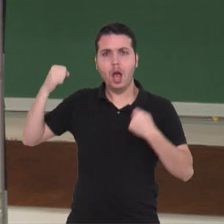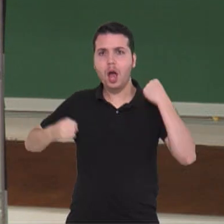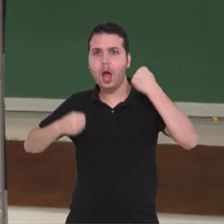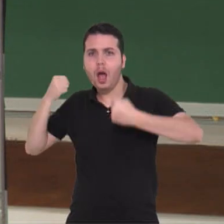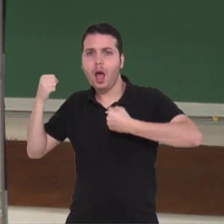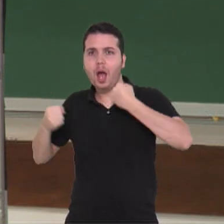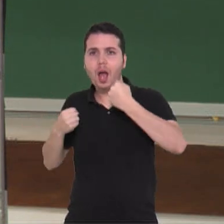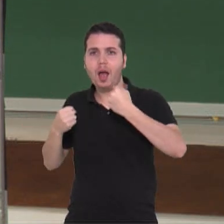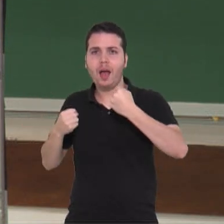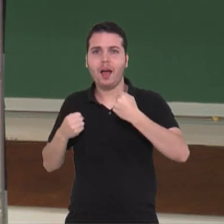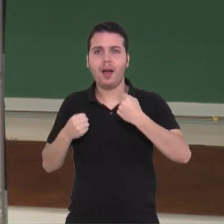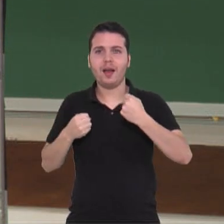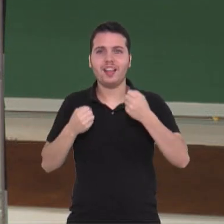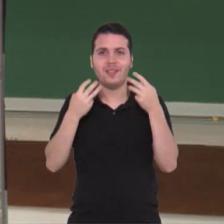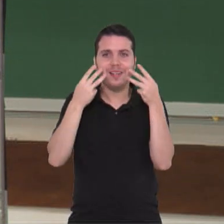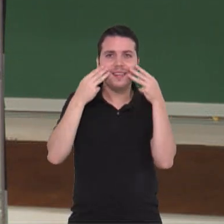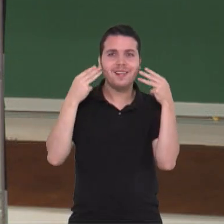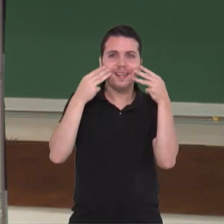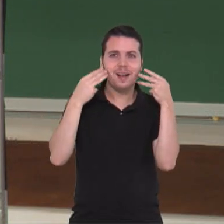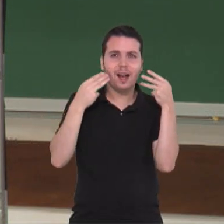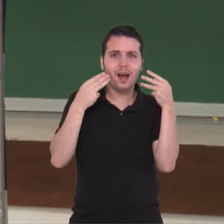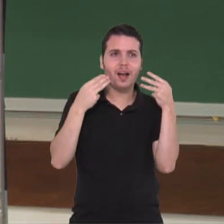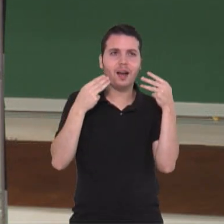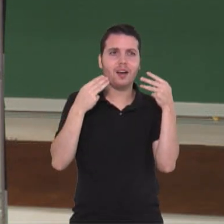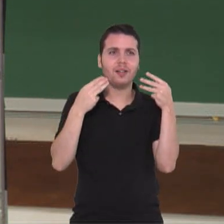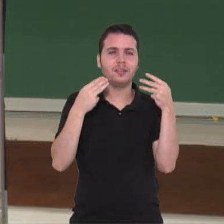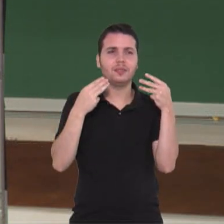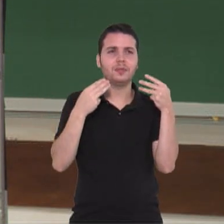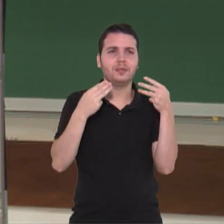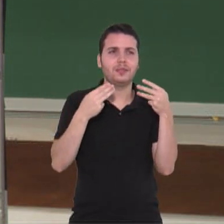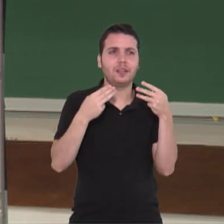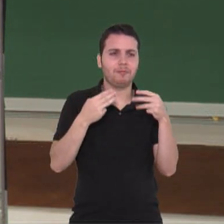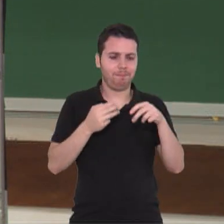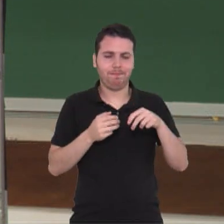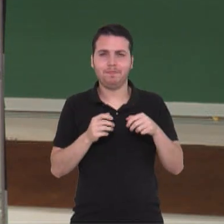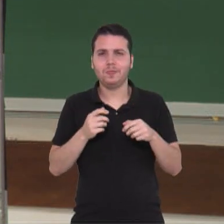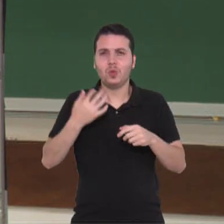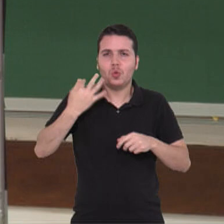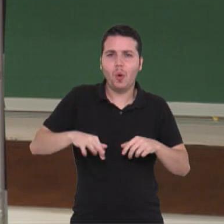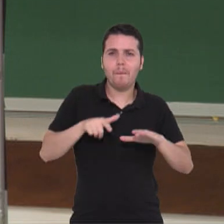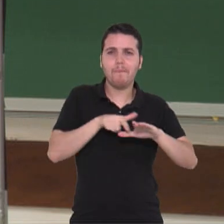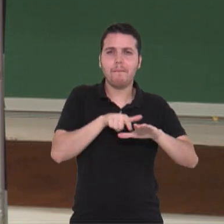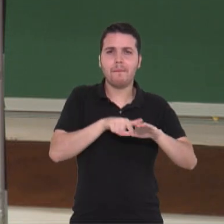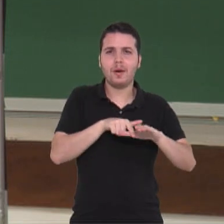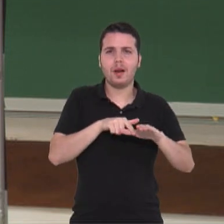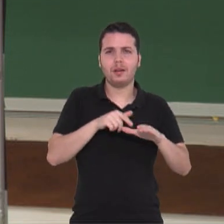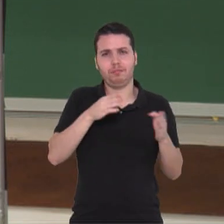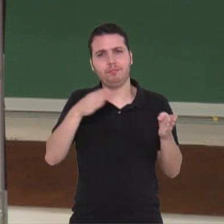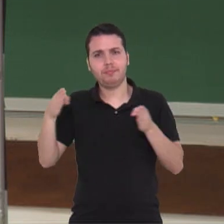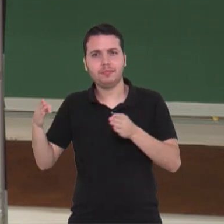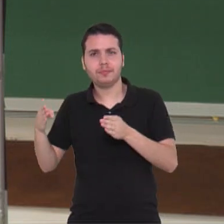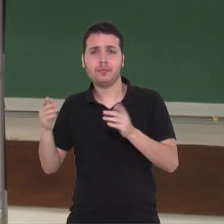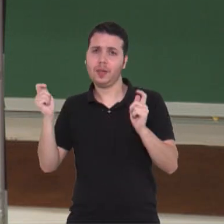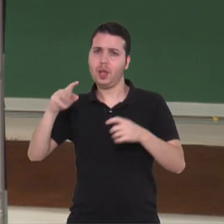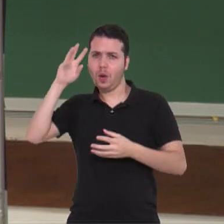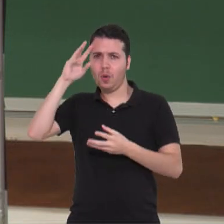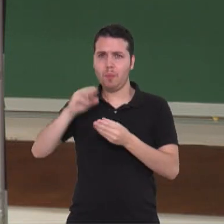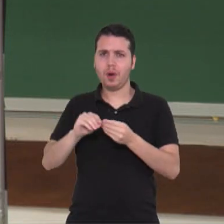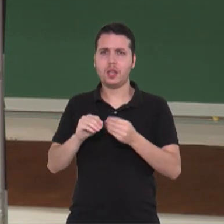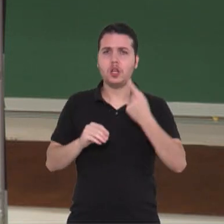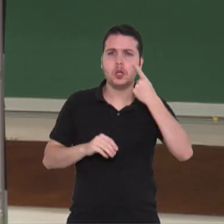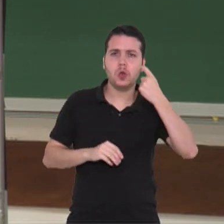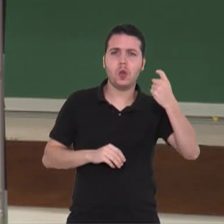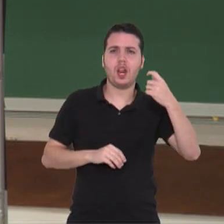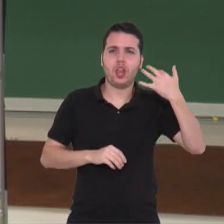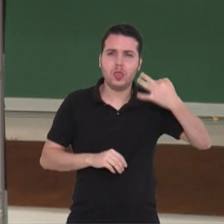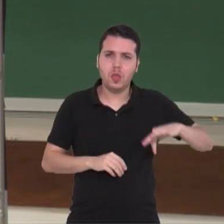Cascão machucou o pé, tropeçou, aconteceu alguma coisa que deve estar nos outros quadrinhos? Dá para entender, né? E que ele está chorando,